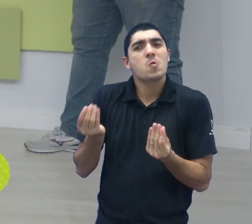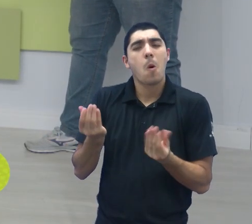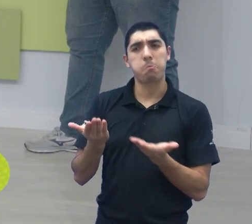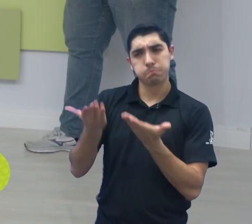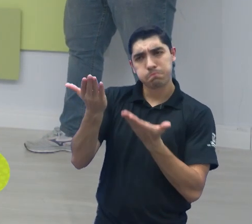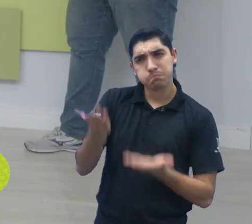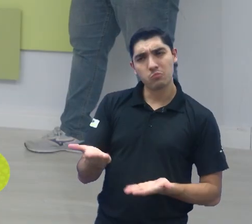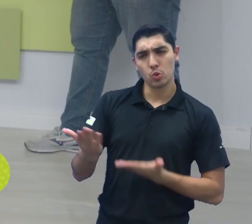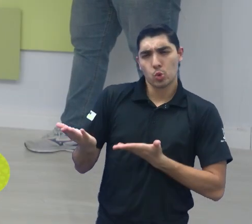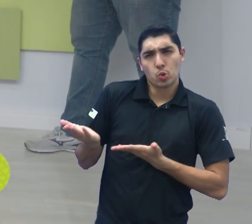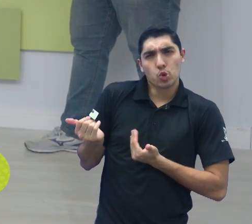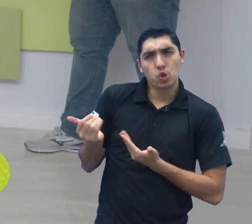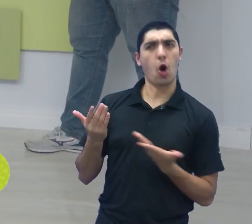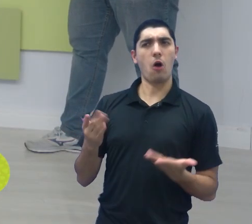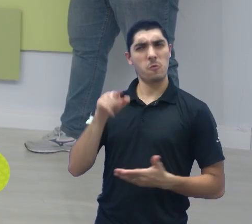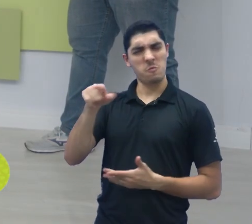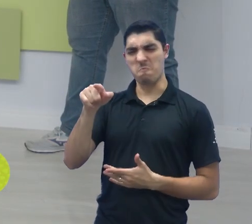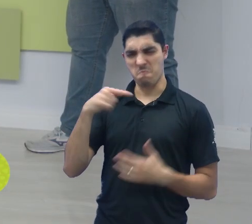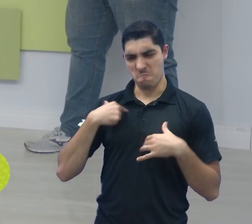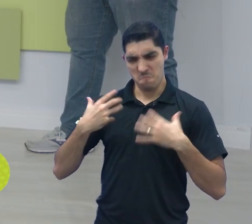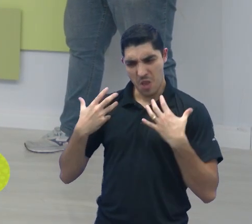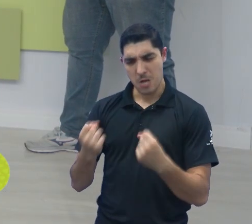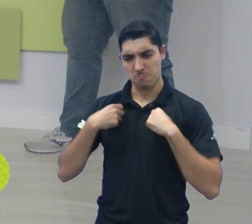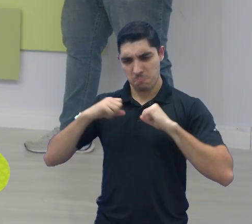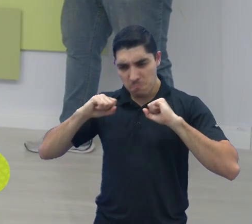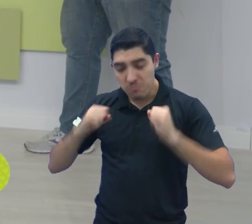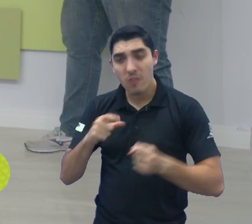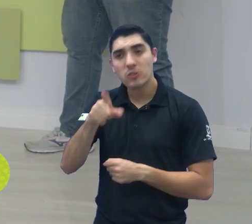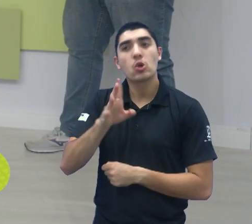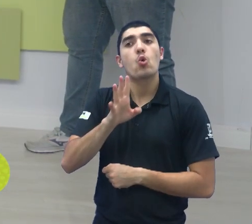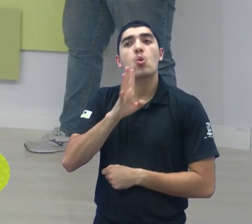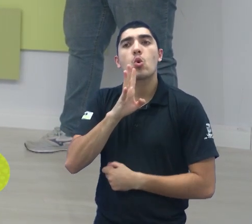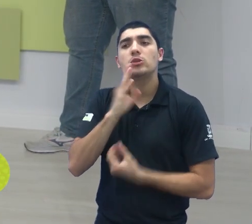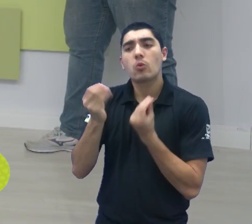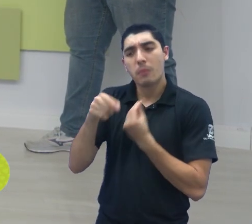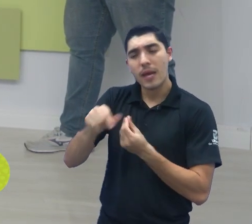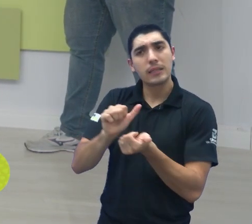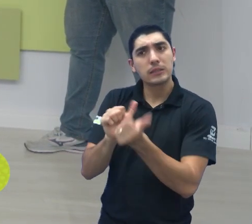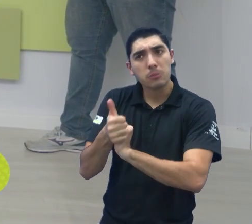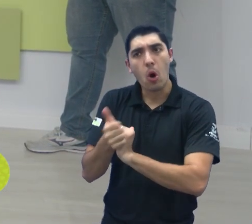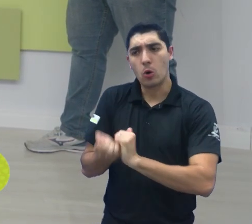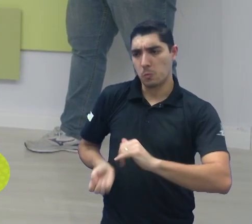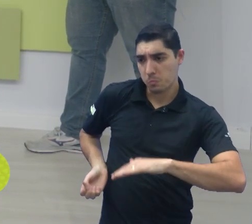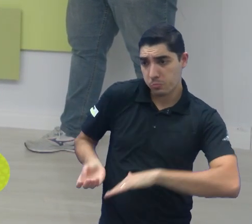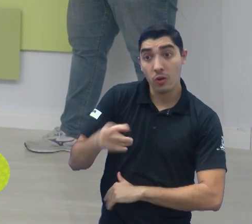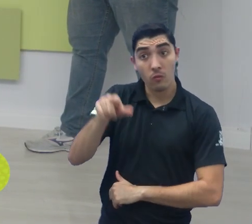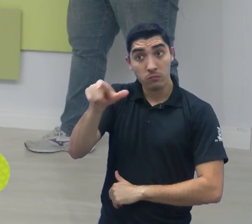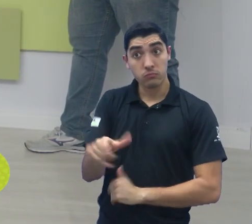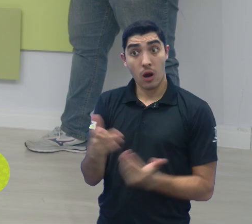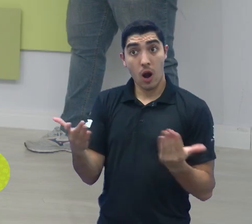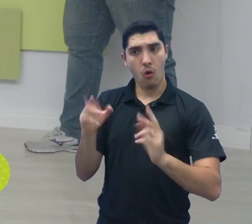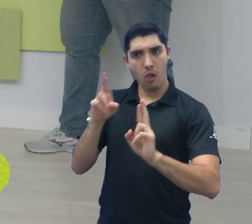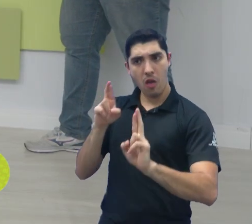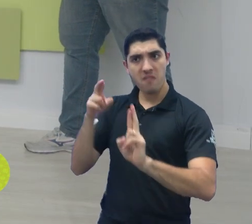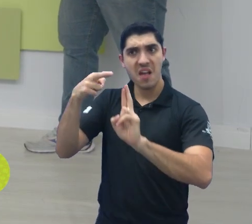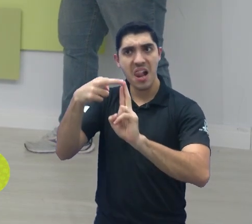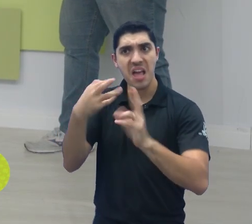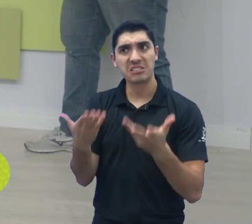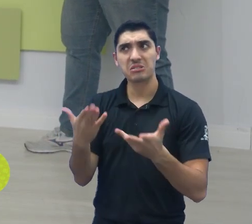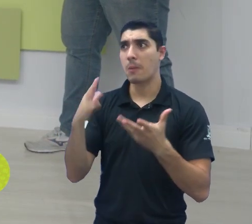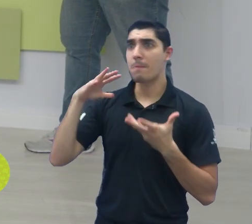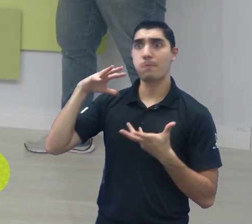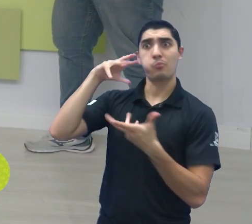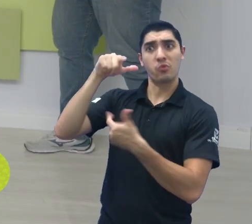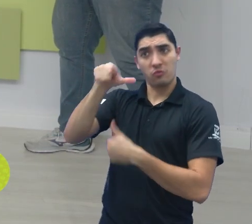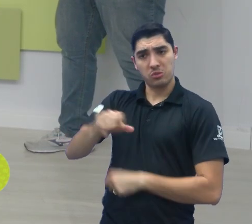mergulhou de cabeça, conheceu a bocha paralímpica para chegar hoje e ser uma referência mundial como treinador? Enfim, queria que você falasse um pouquinho da sua